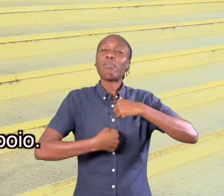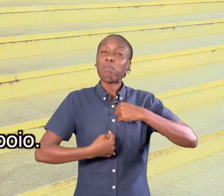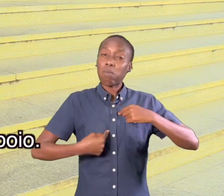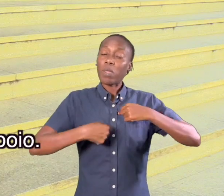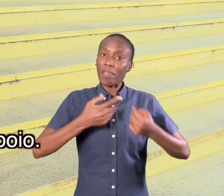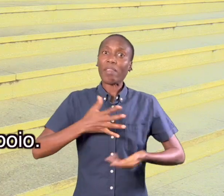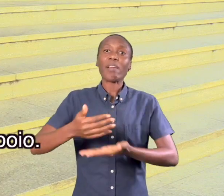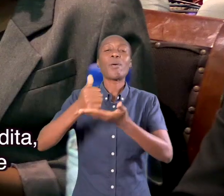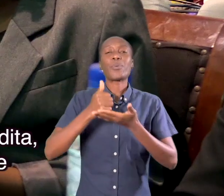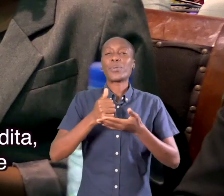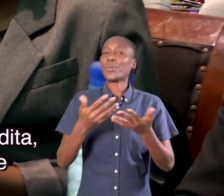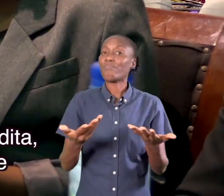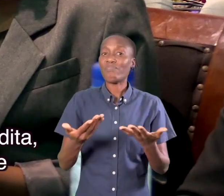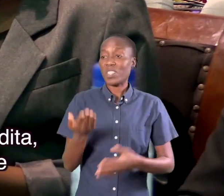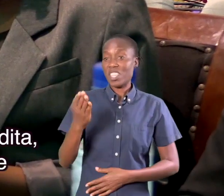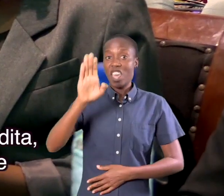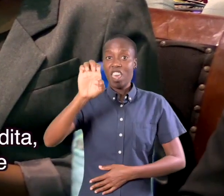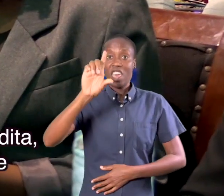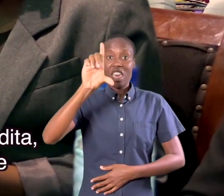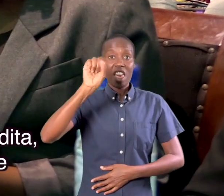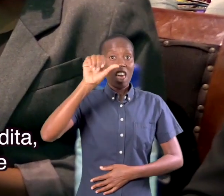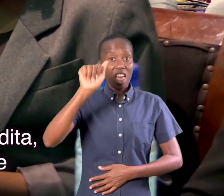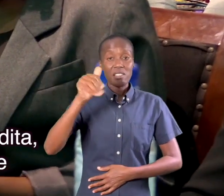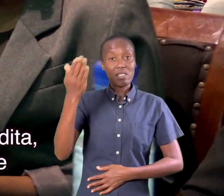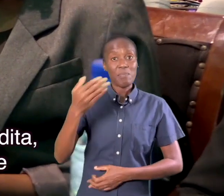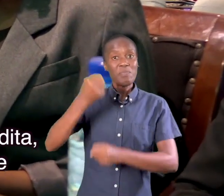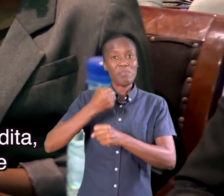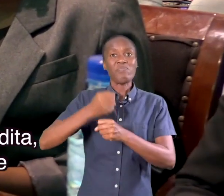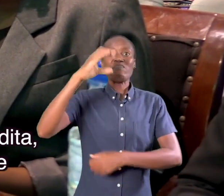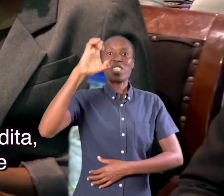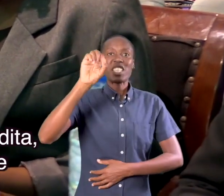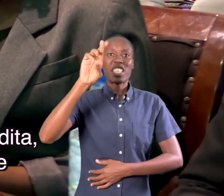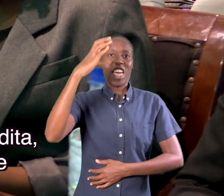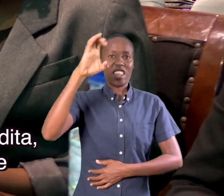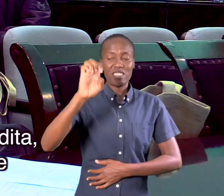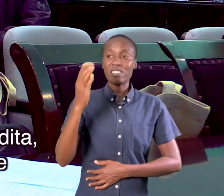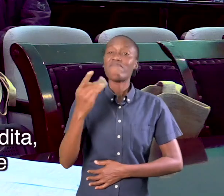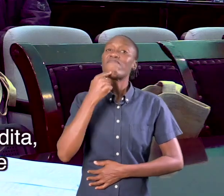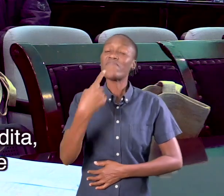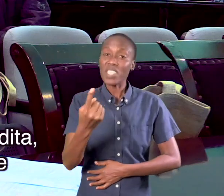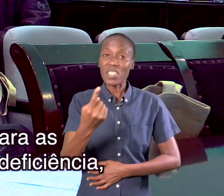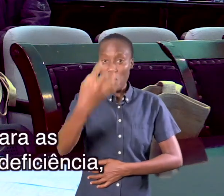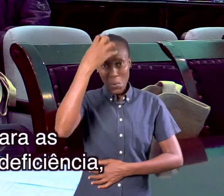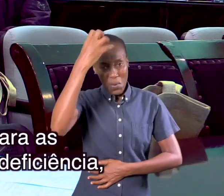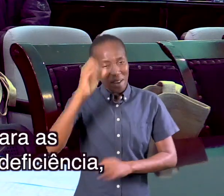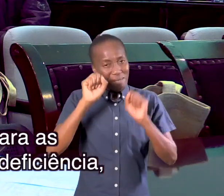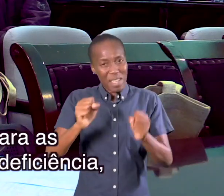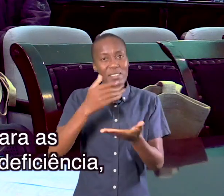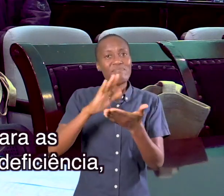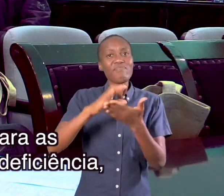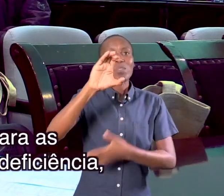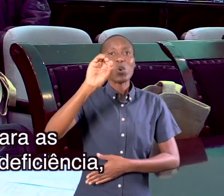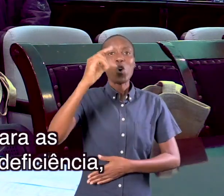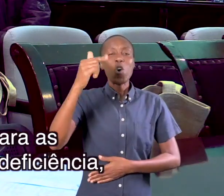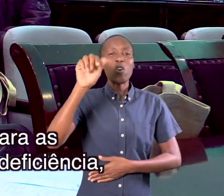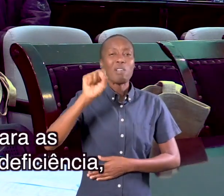setor e precisa de apoio. Elsa dos Santos da CERSI acredita que o governo instituísse cotas de